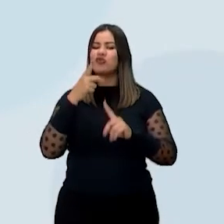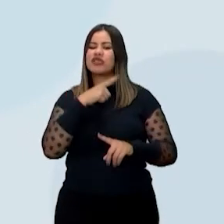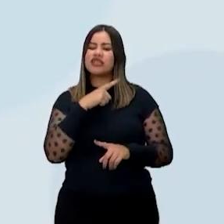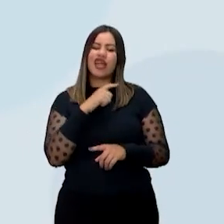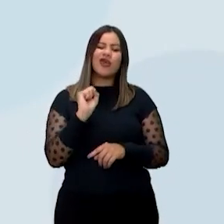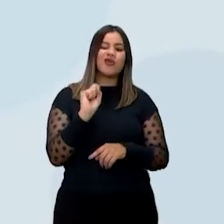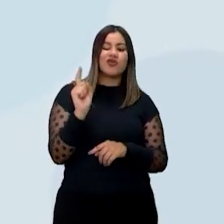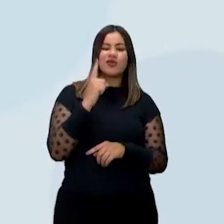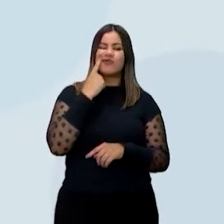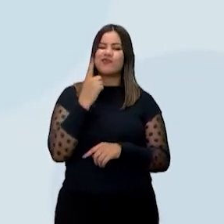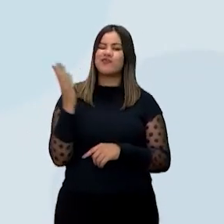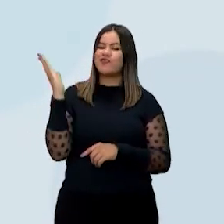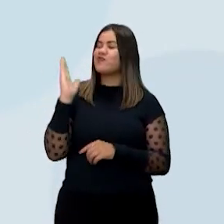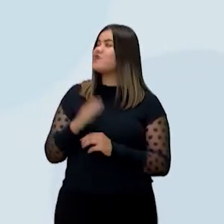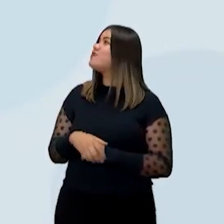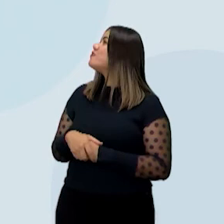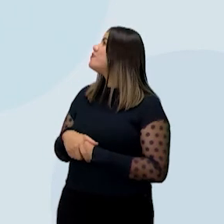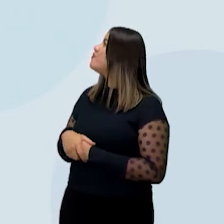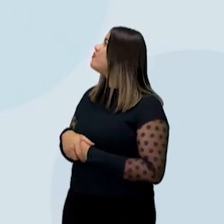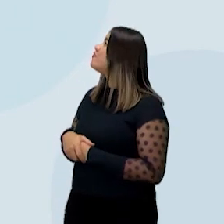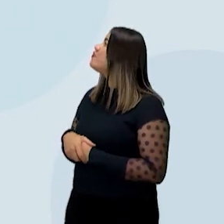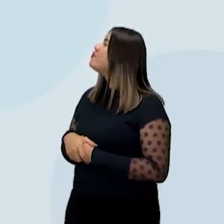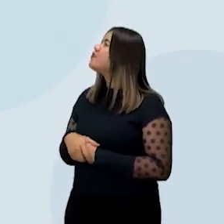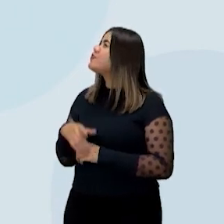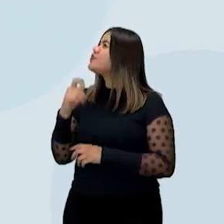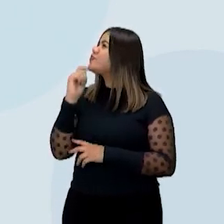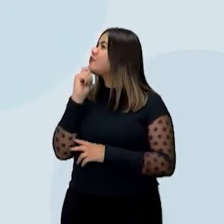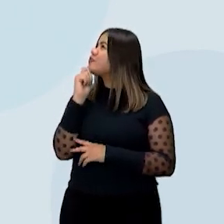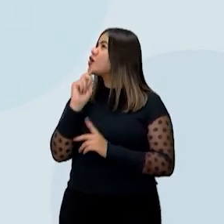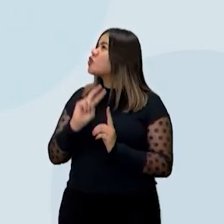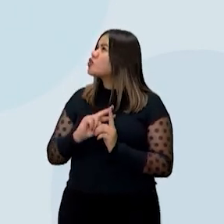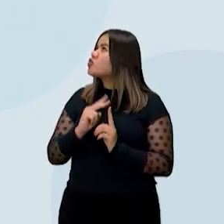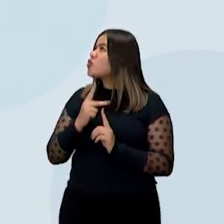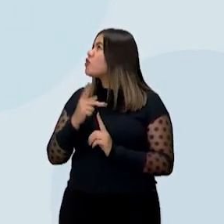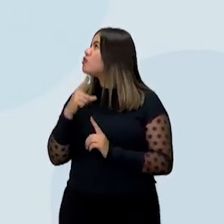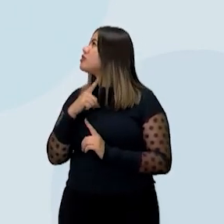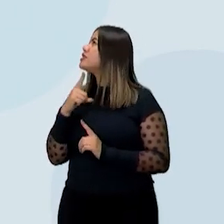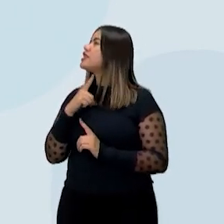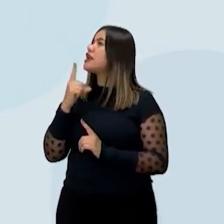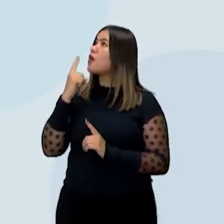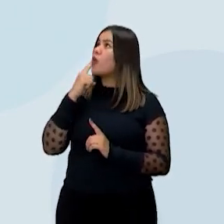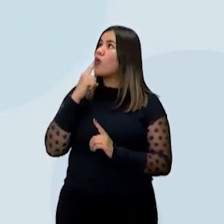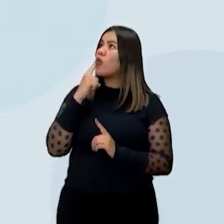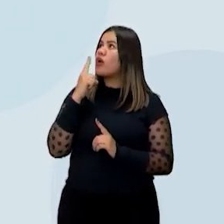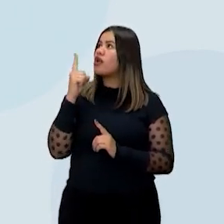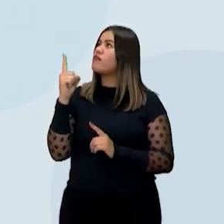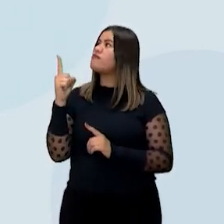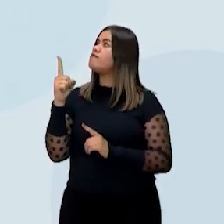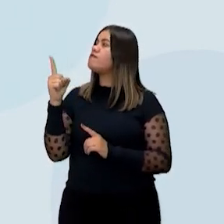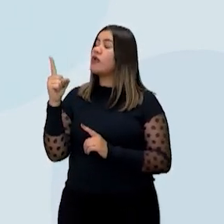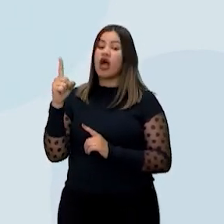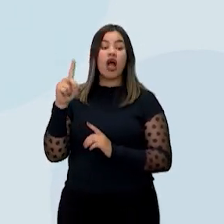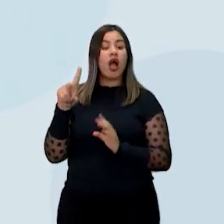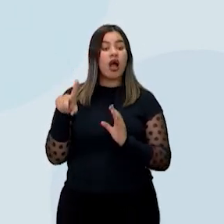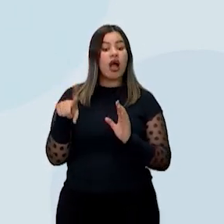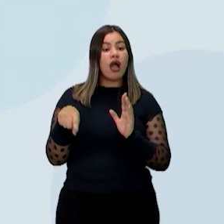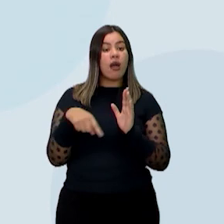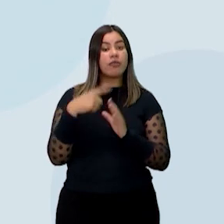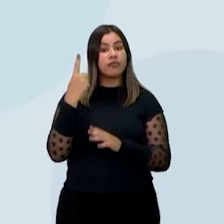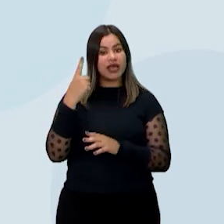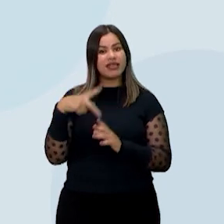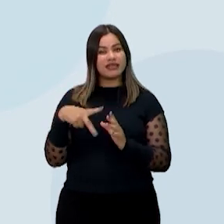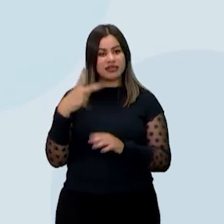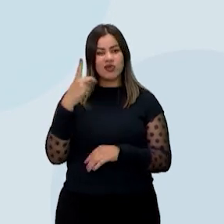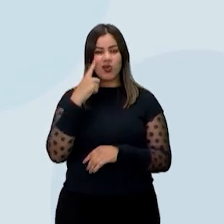nossa telinha, ó. Vamos olhar aqui se tem alguma coisa que é o dobro, ó. Eu já posso pegar a primeira coluna com a